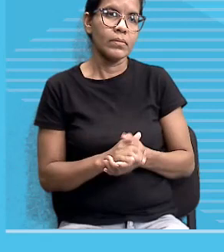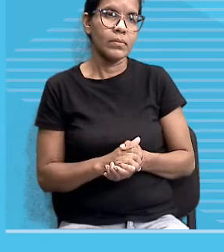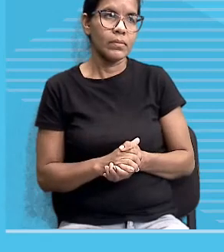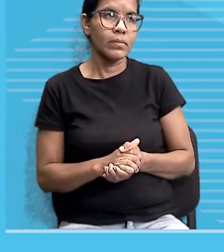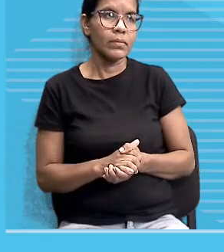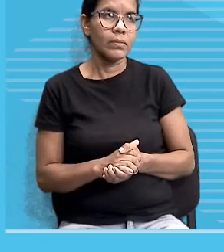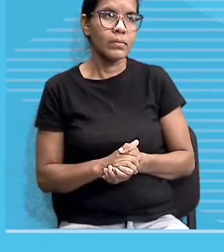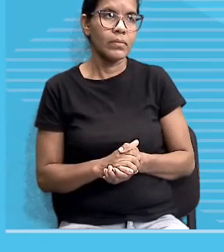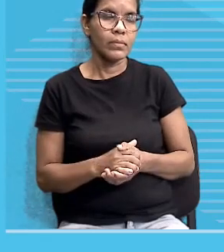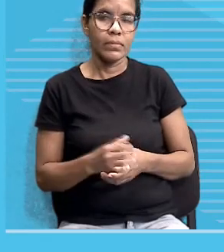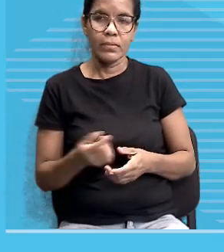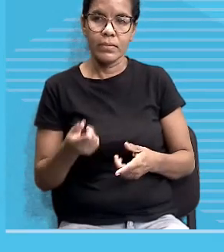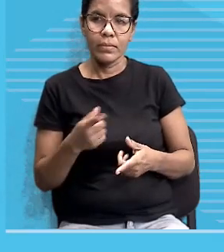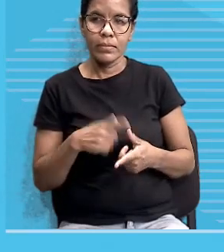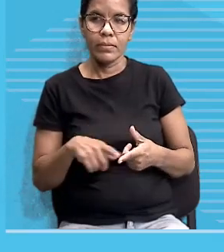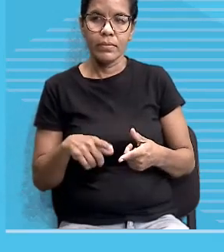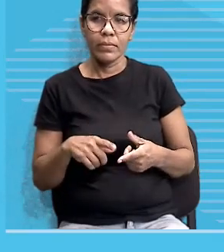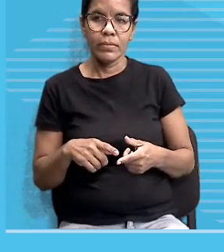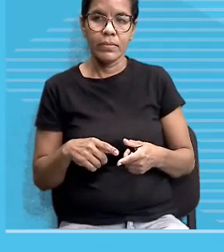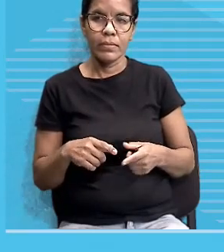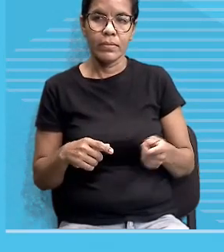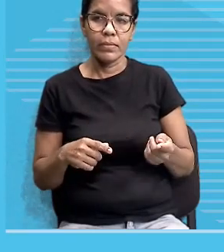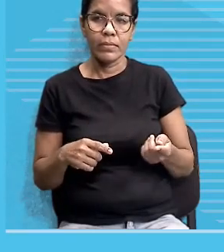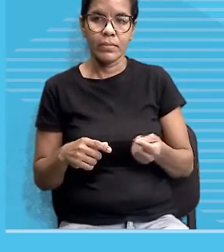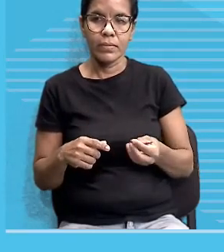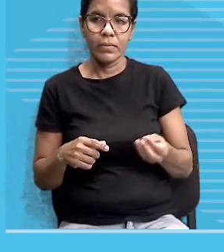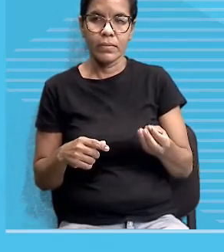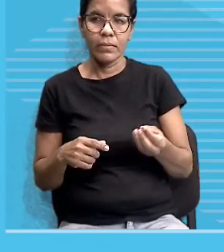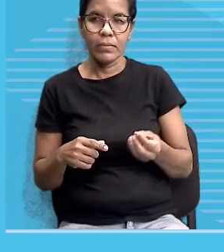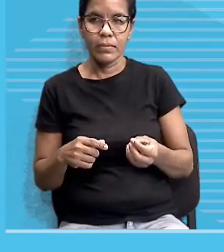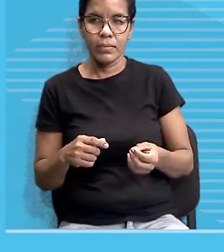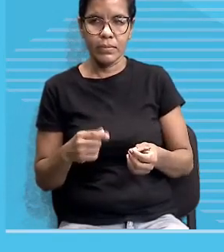operação da divisão né então fica